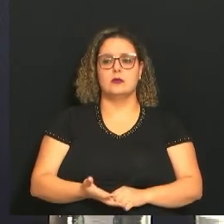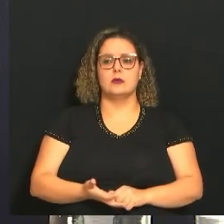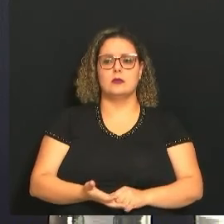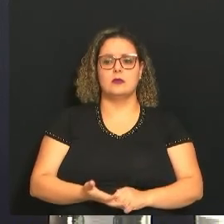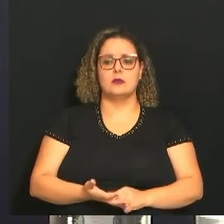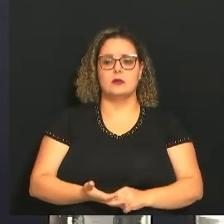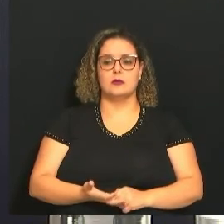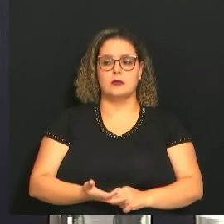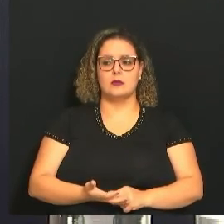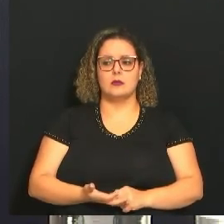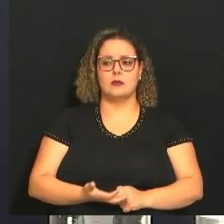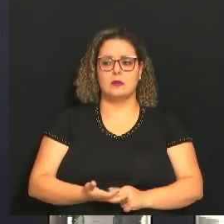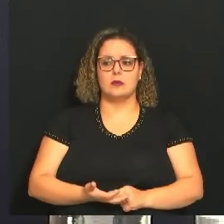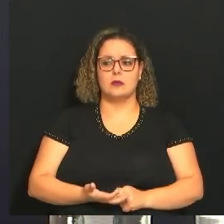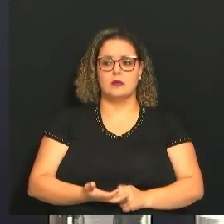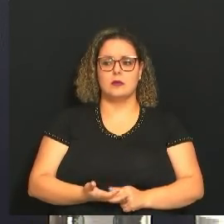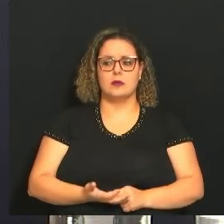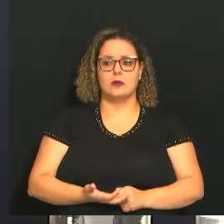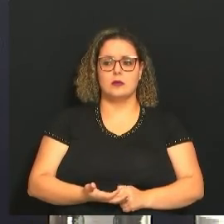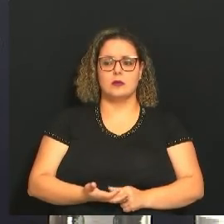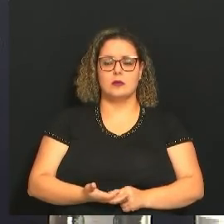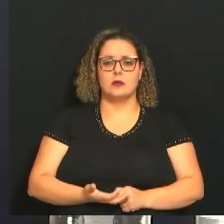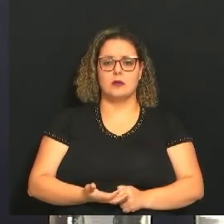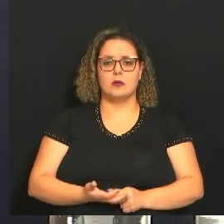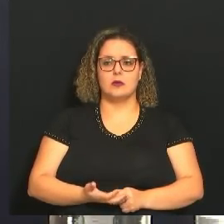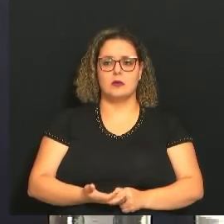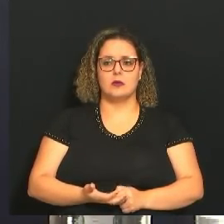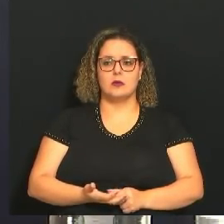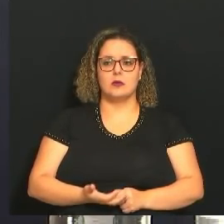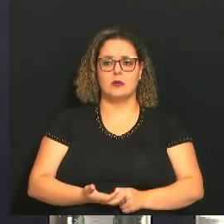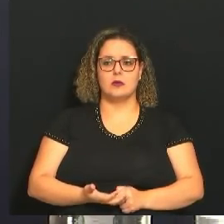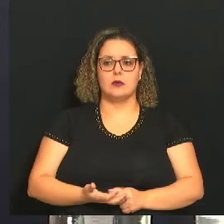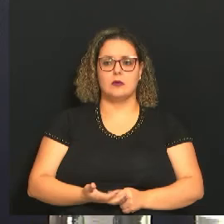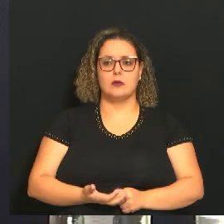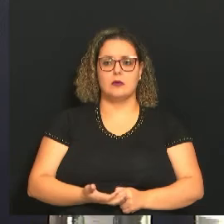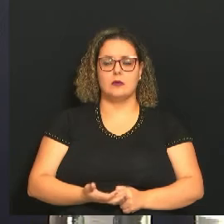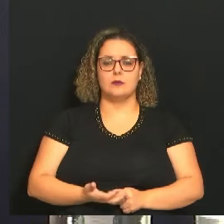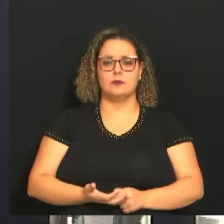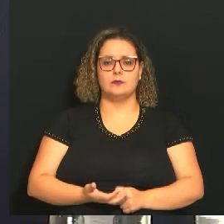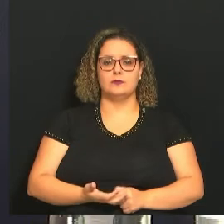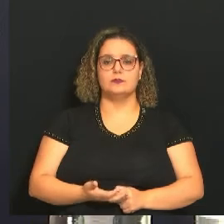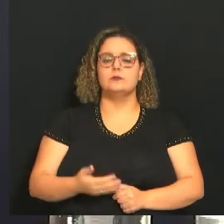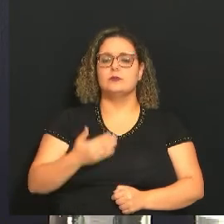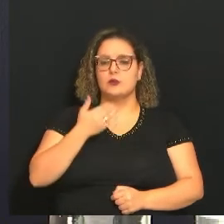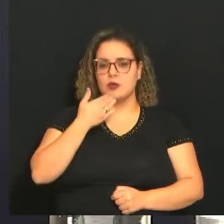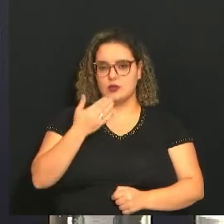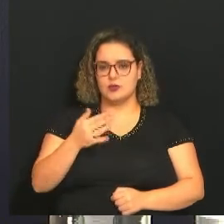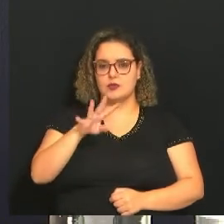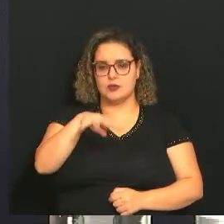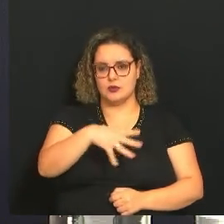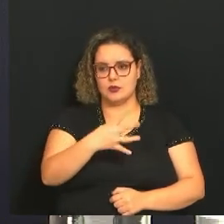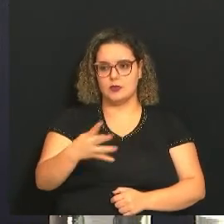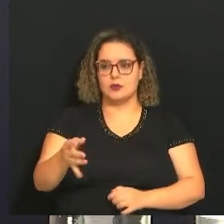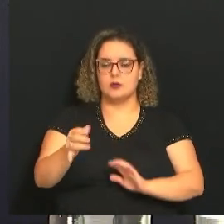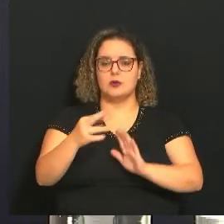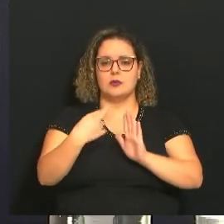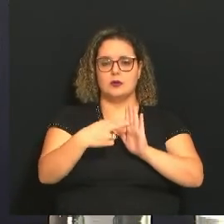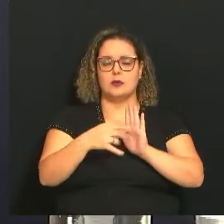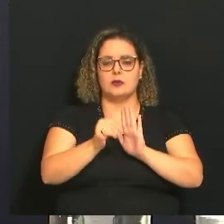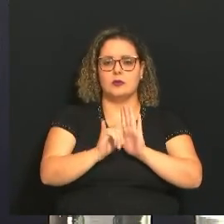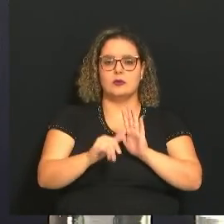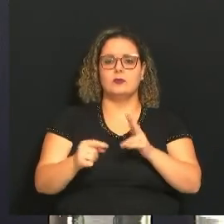ponto é, pedir, né, esses dados para compor o nosso relatório. Segundo